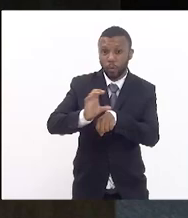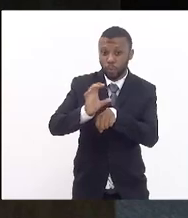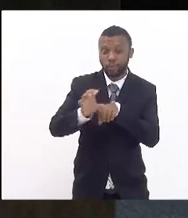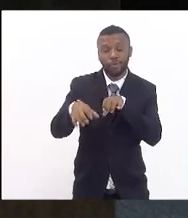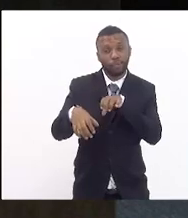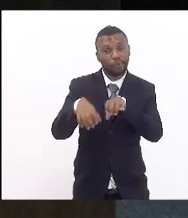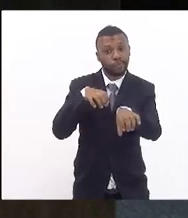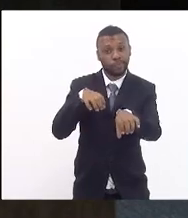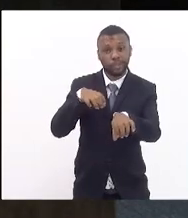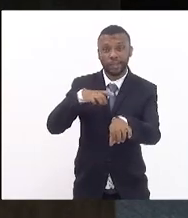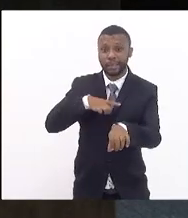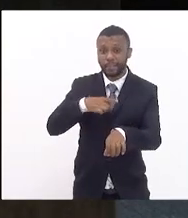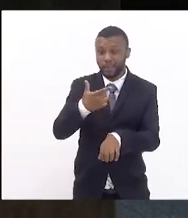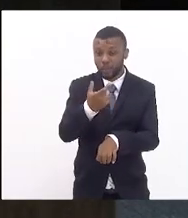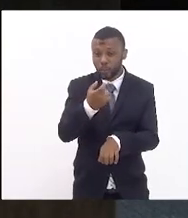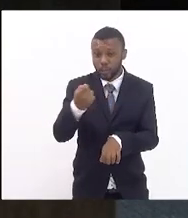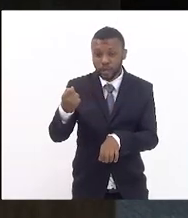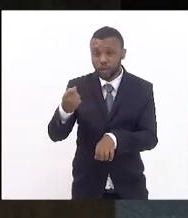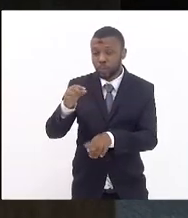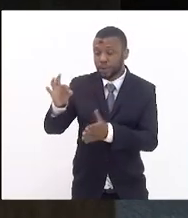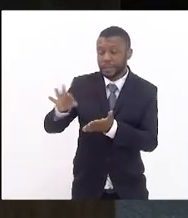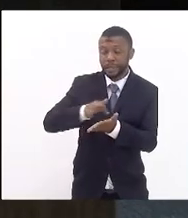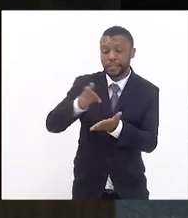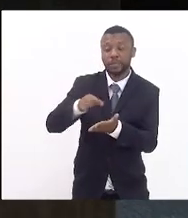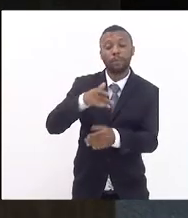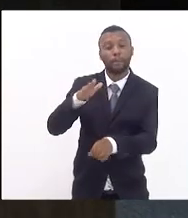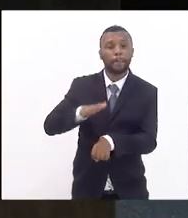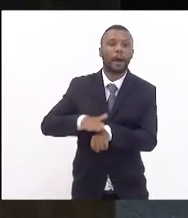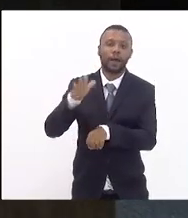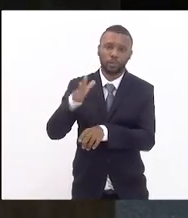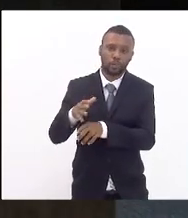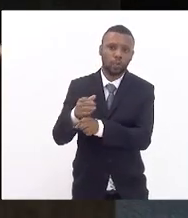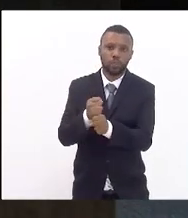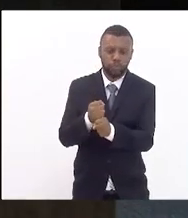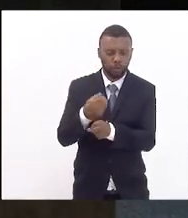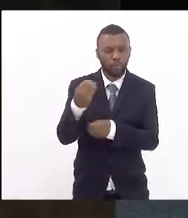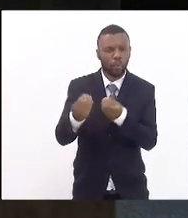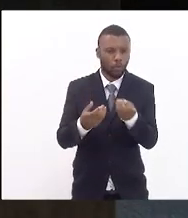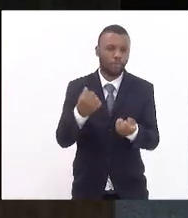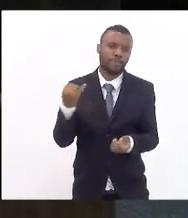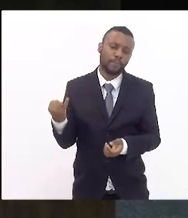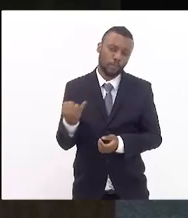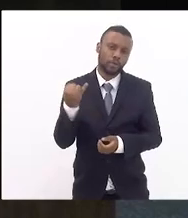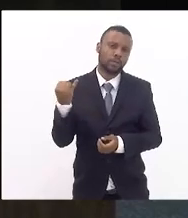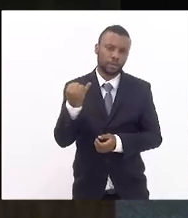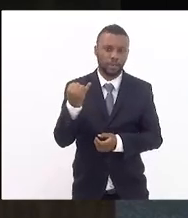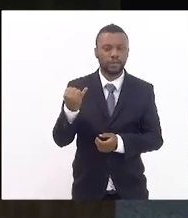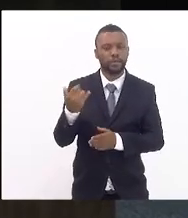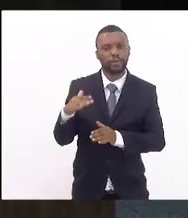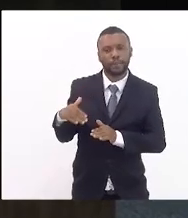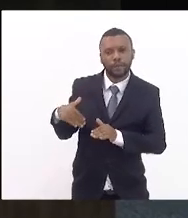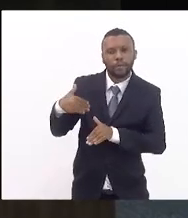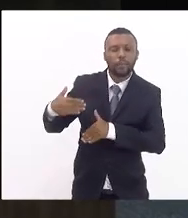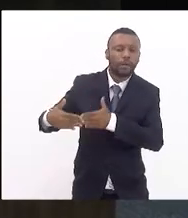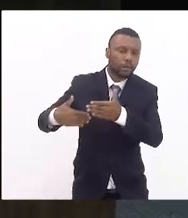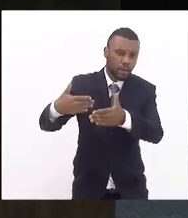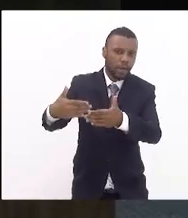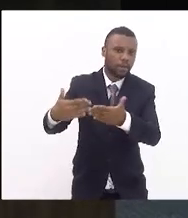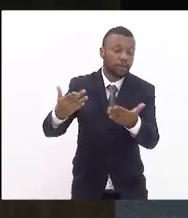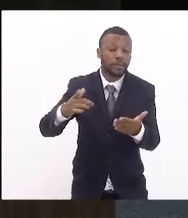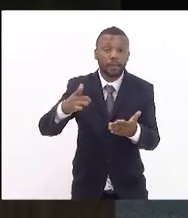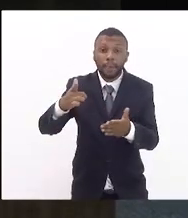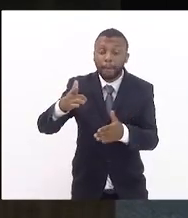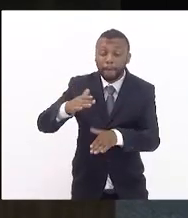de 200 inscritos. Então, você veja como foi importante esse processo. E tem gente,